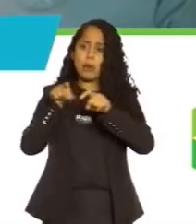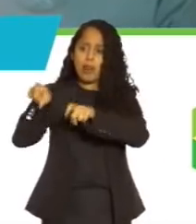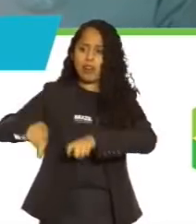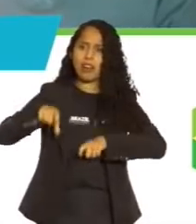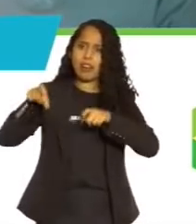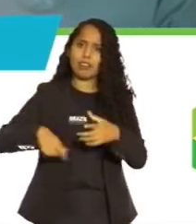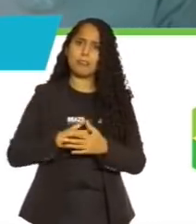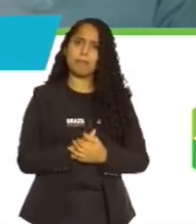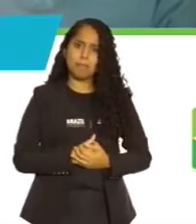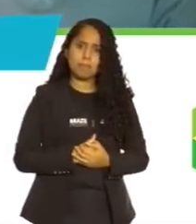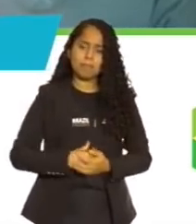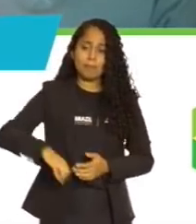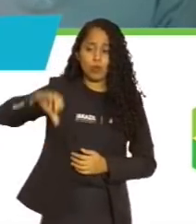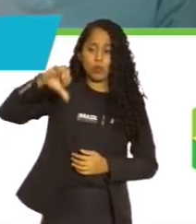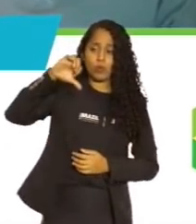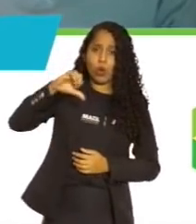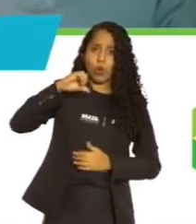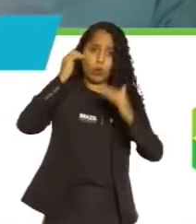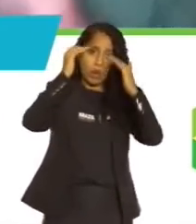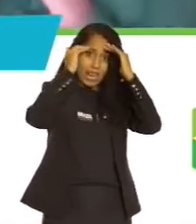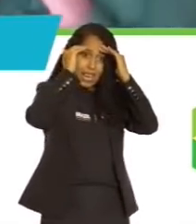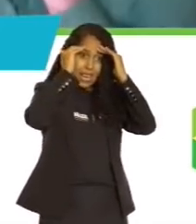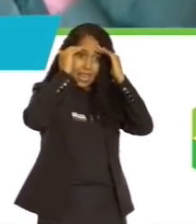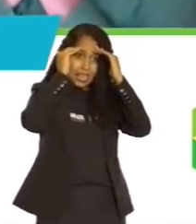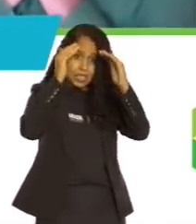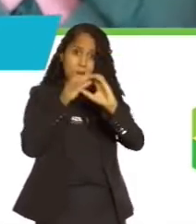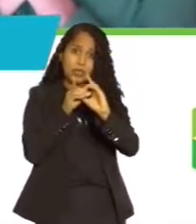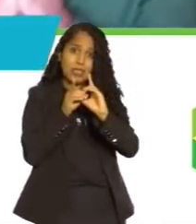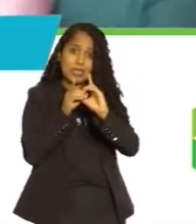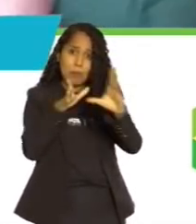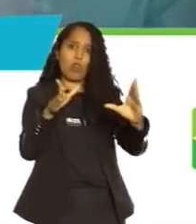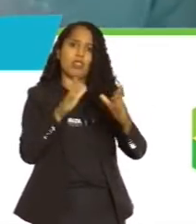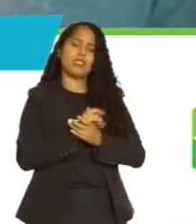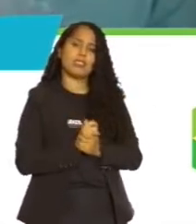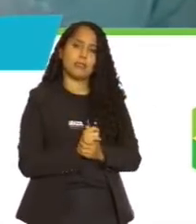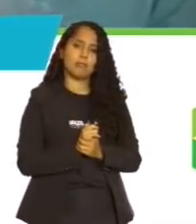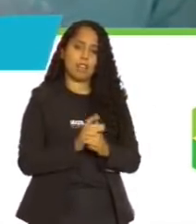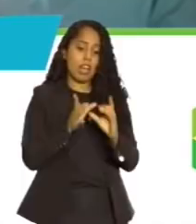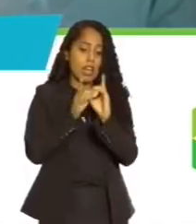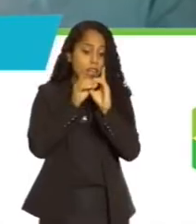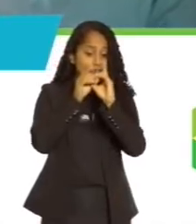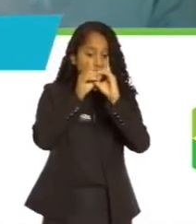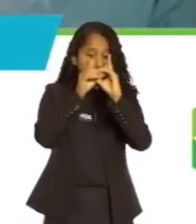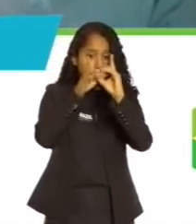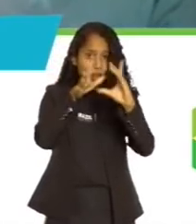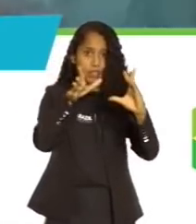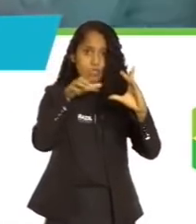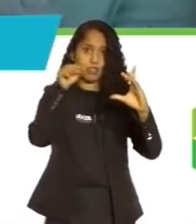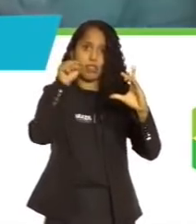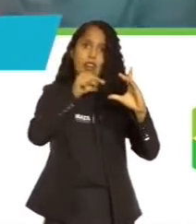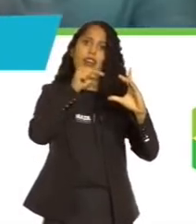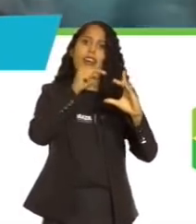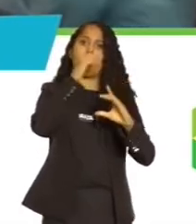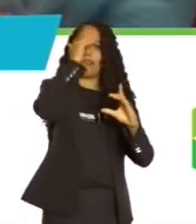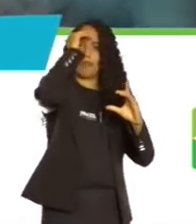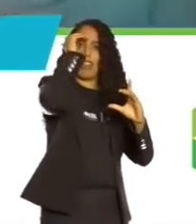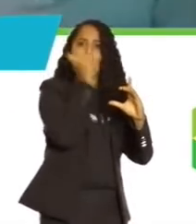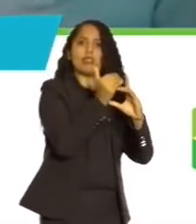O nono ponto, respeito à democracia, Eliane. Respeito à democracia, sim, porque este